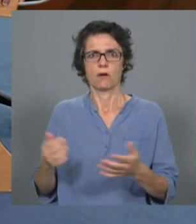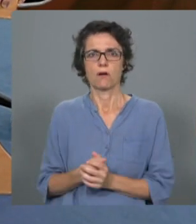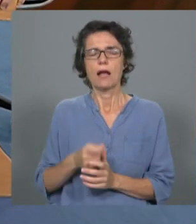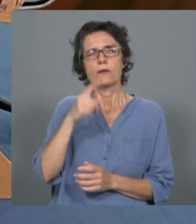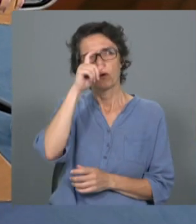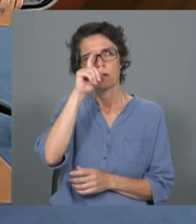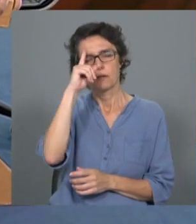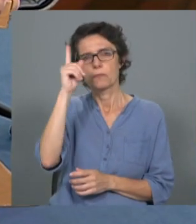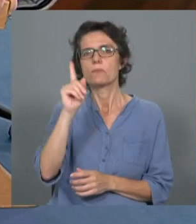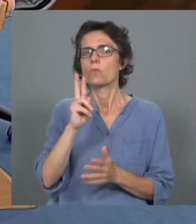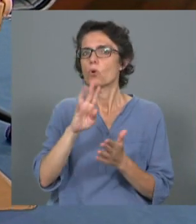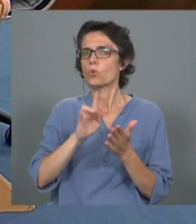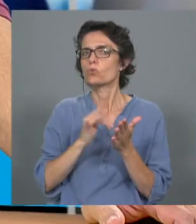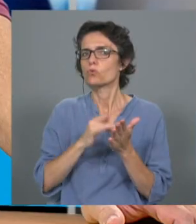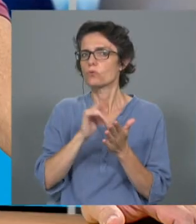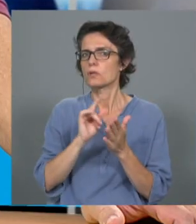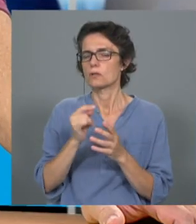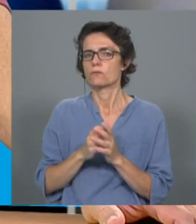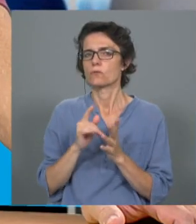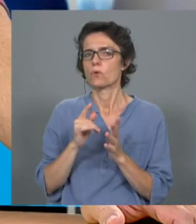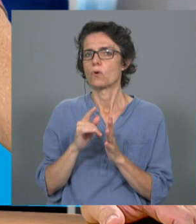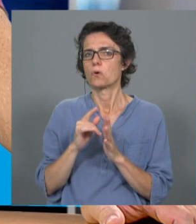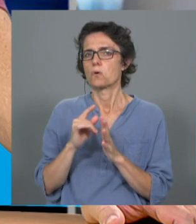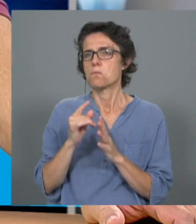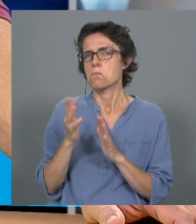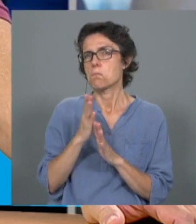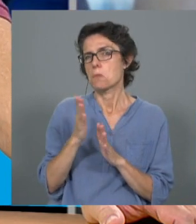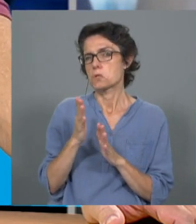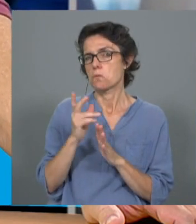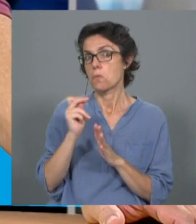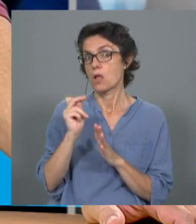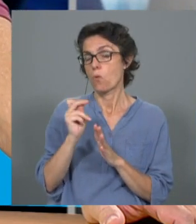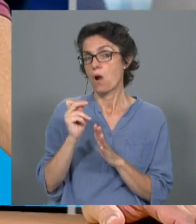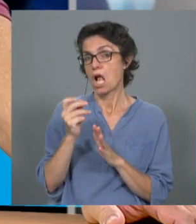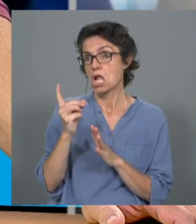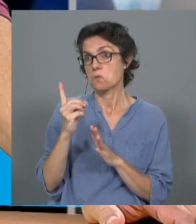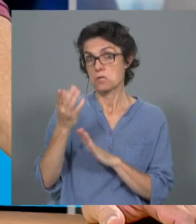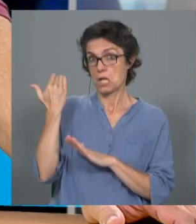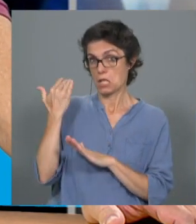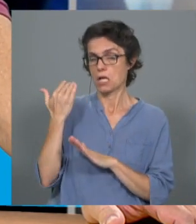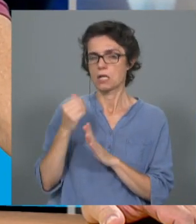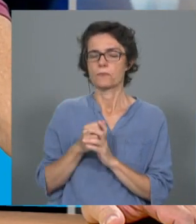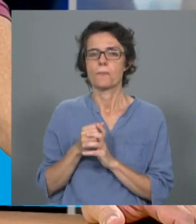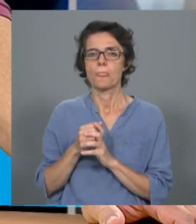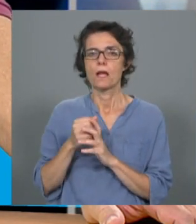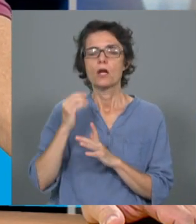um best-seller de agora, foi aqui há talvez meia dúzia de anos, não sei, de um teólogo